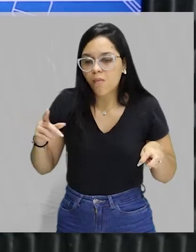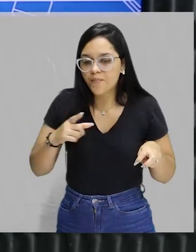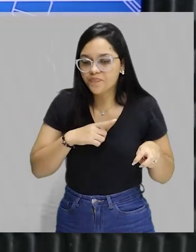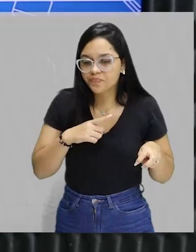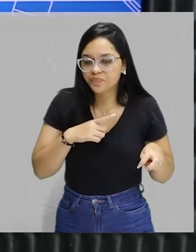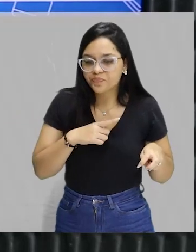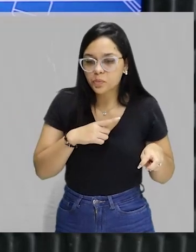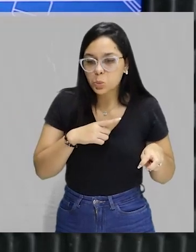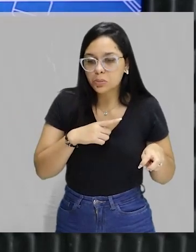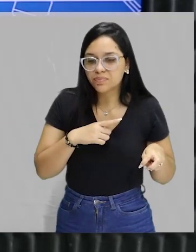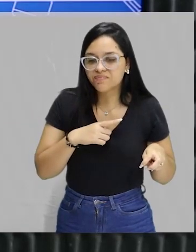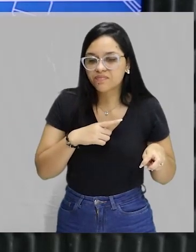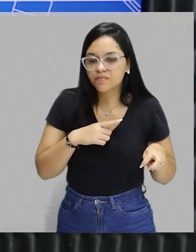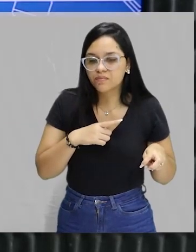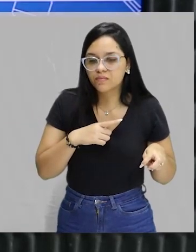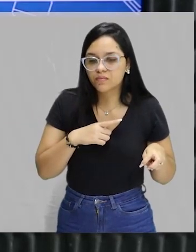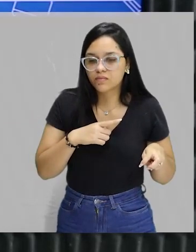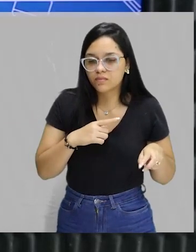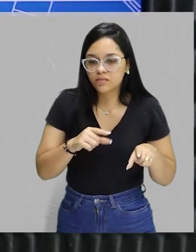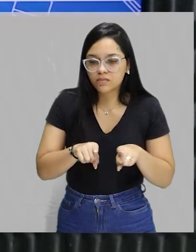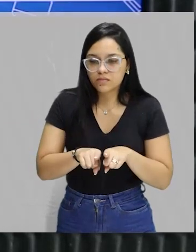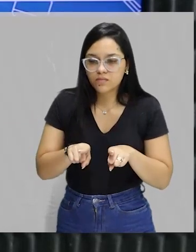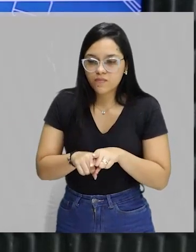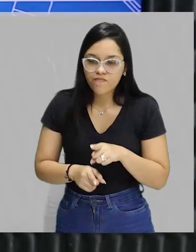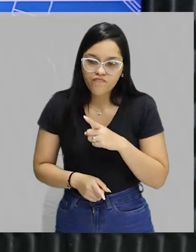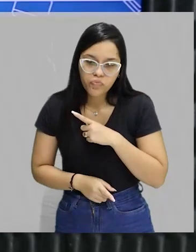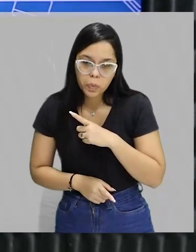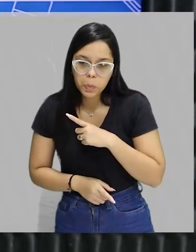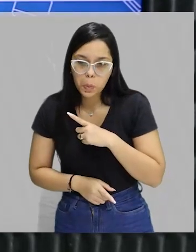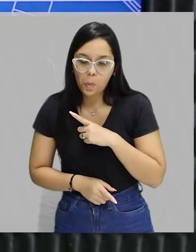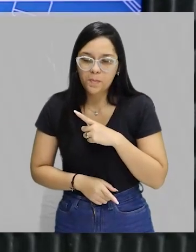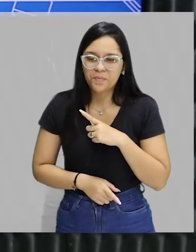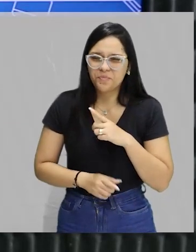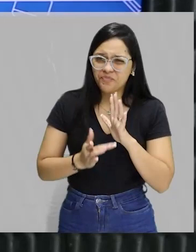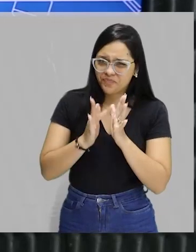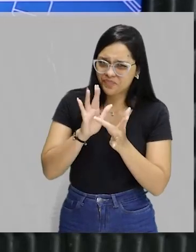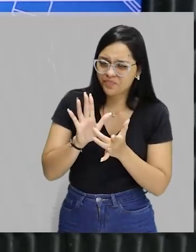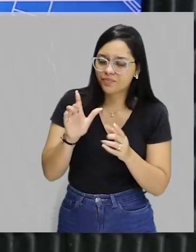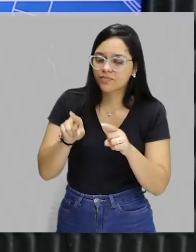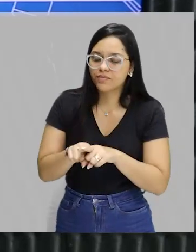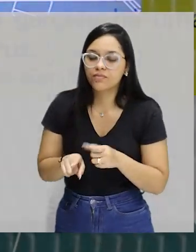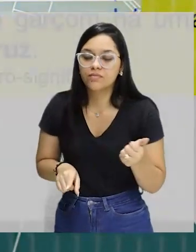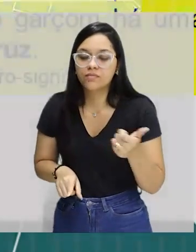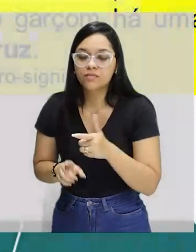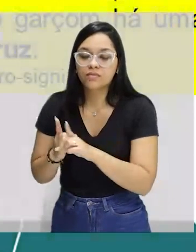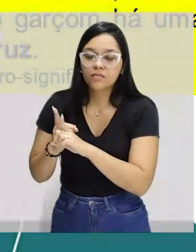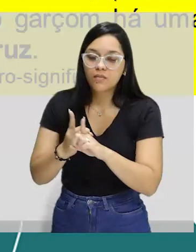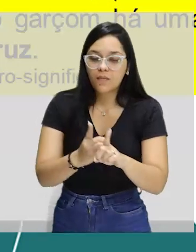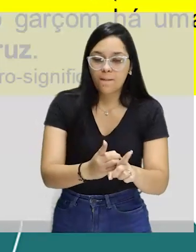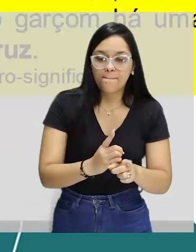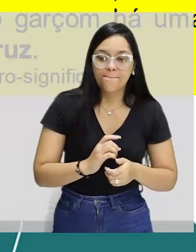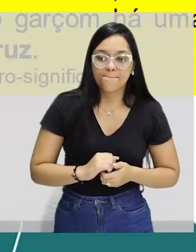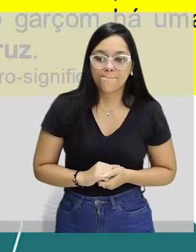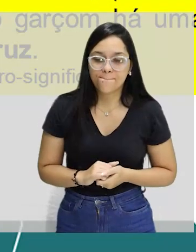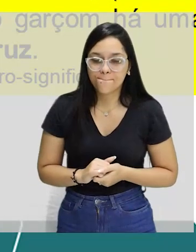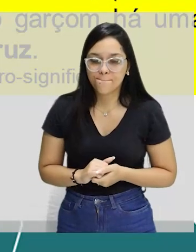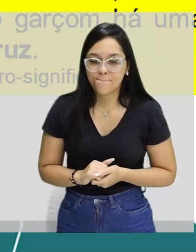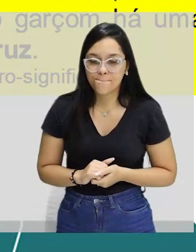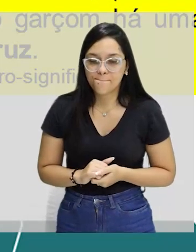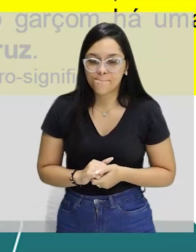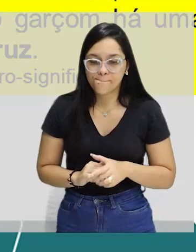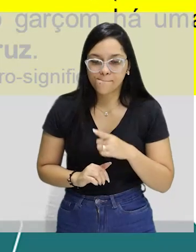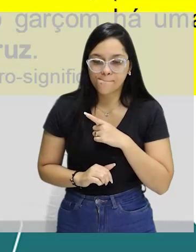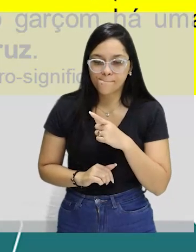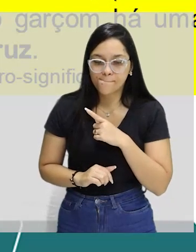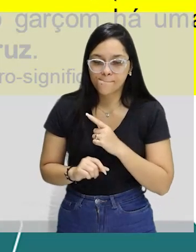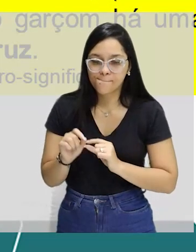dúvida. E aí ele faz referência à figura de Cristo e os 12 clientes seriam os apóstolos. Uma